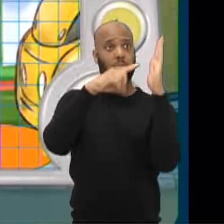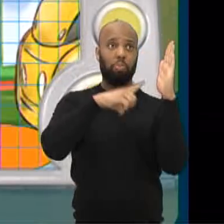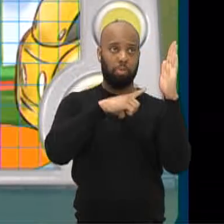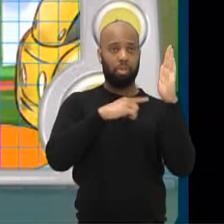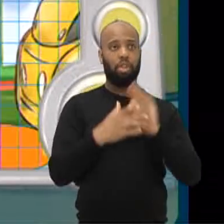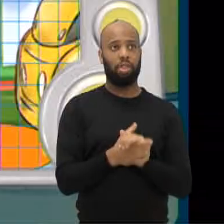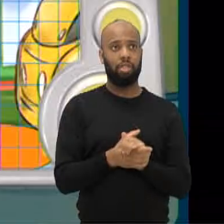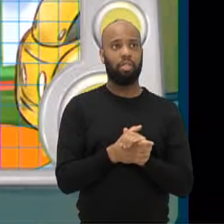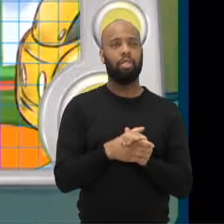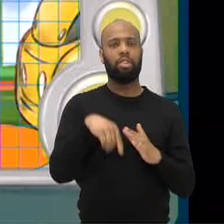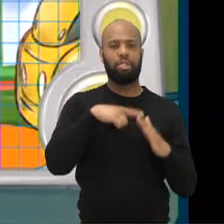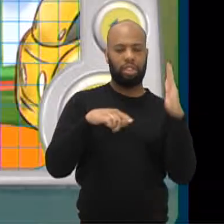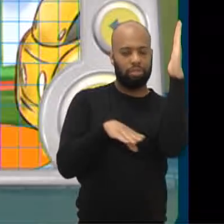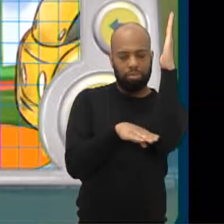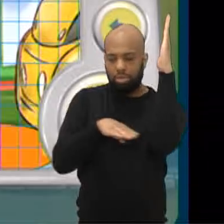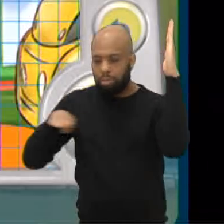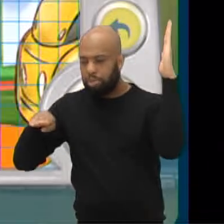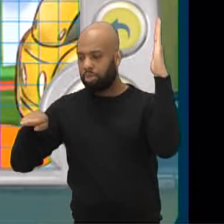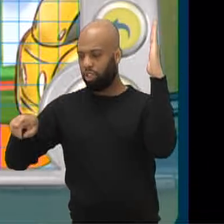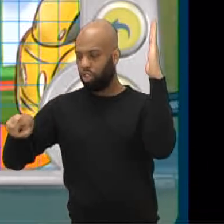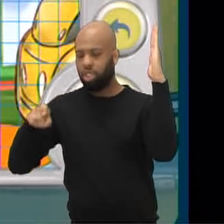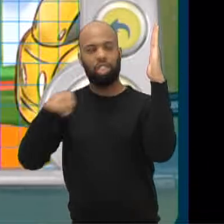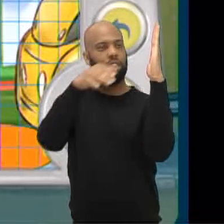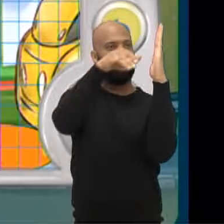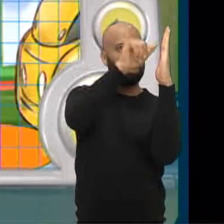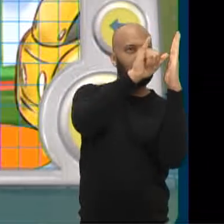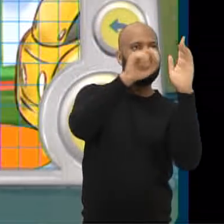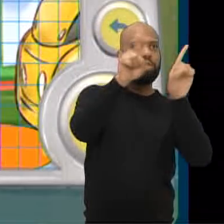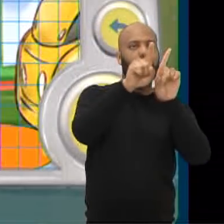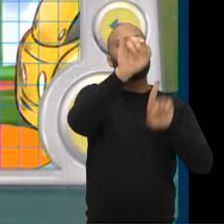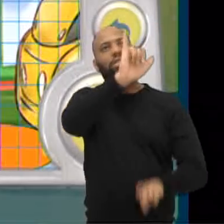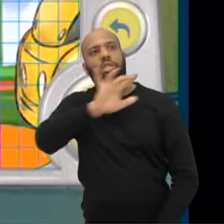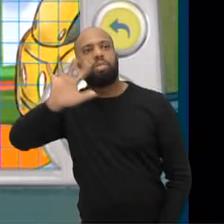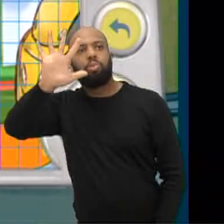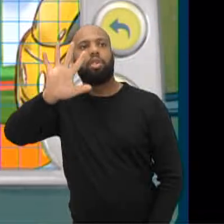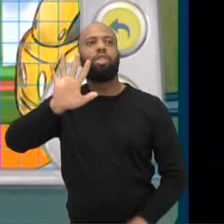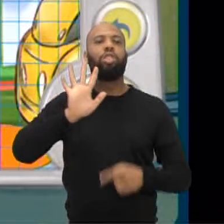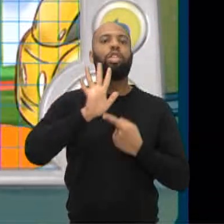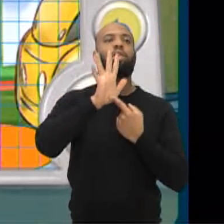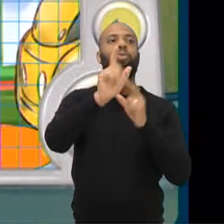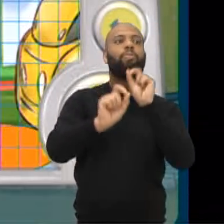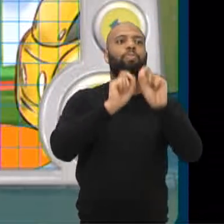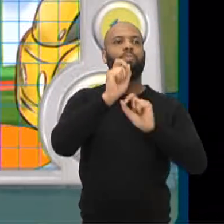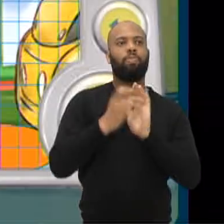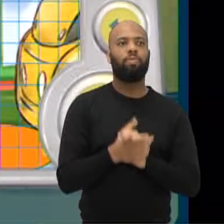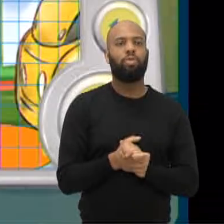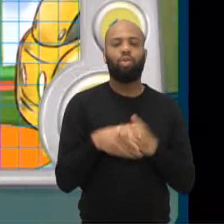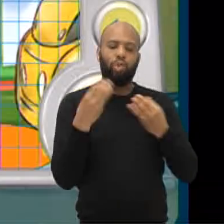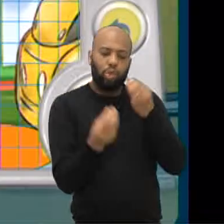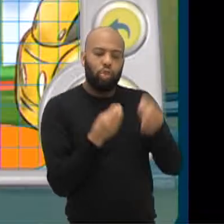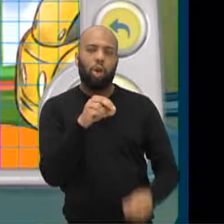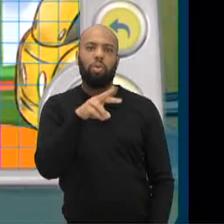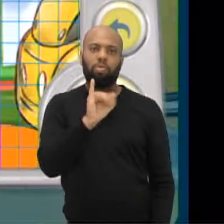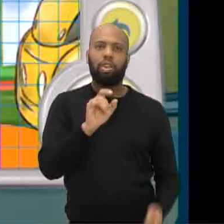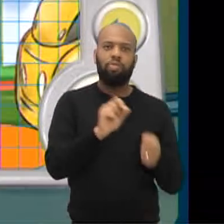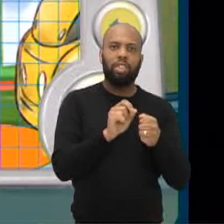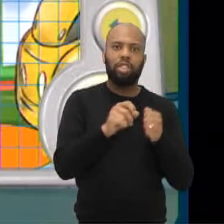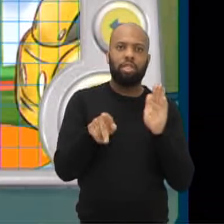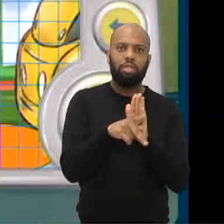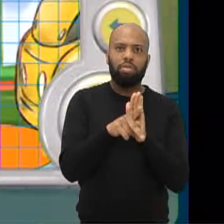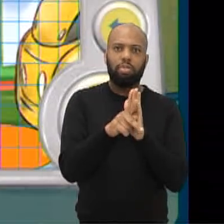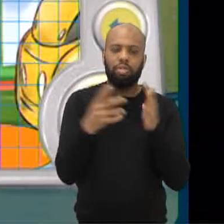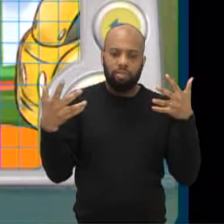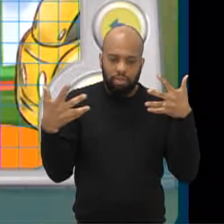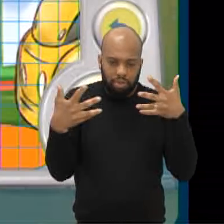temos aqui os eixos, a figura, e ele mostra como a gente vai fazer o